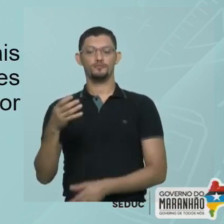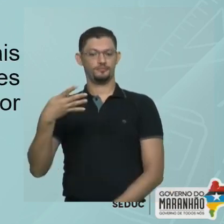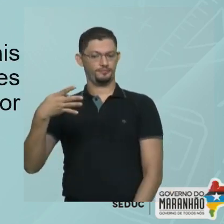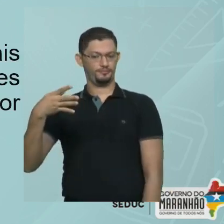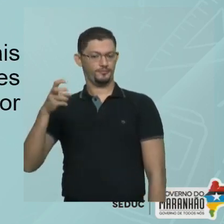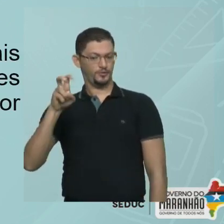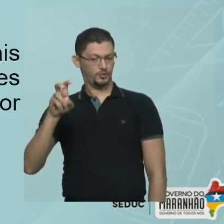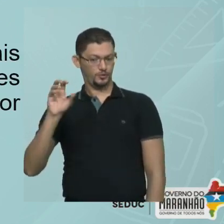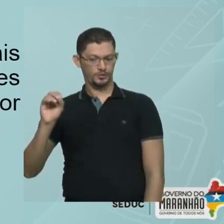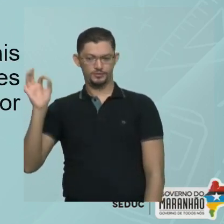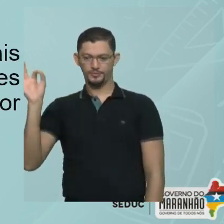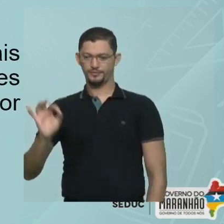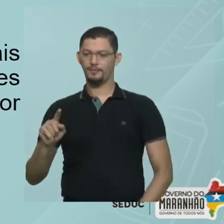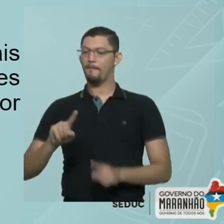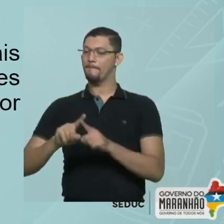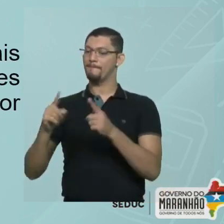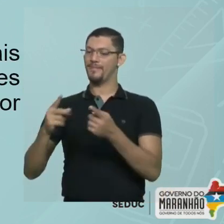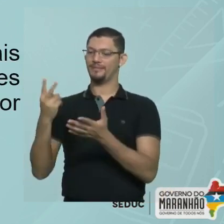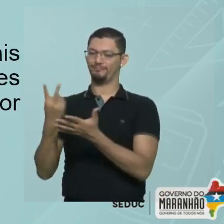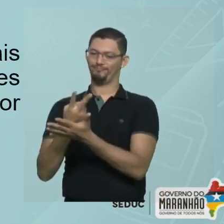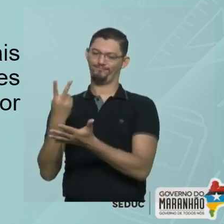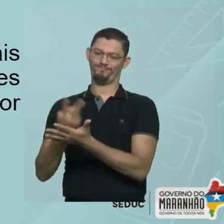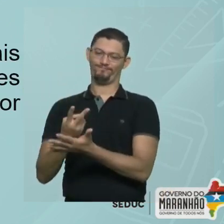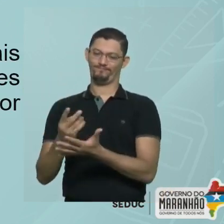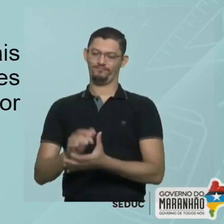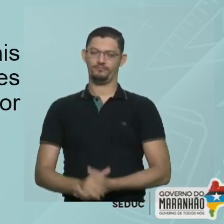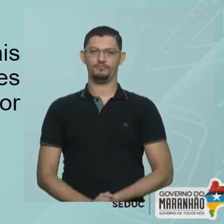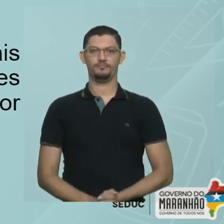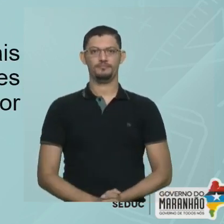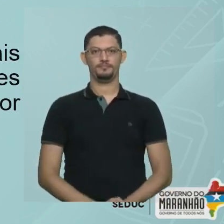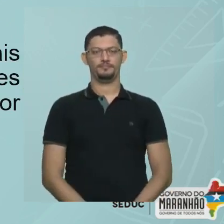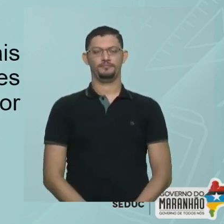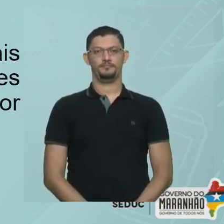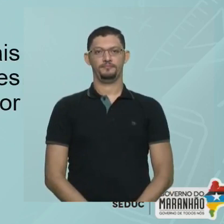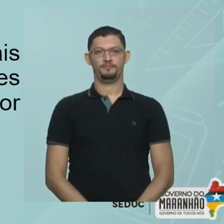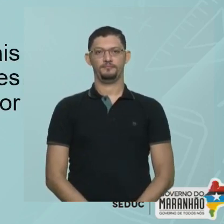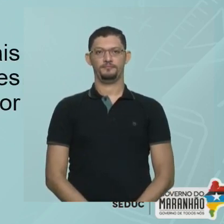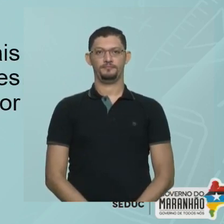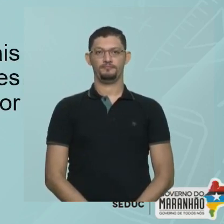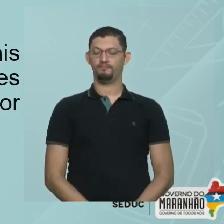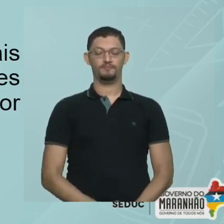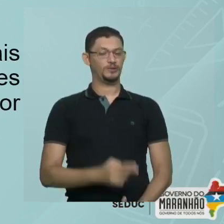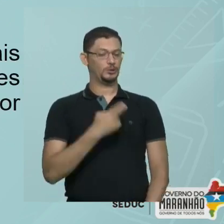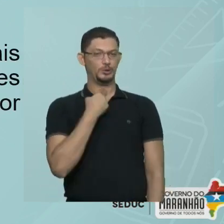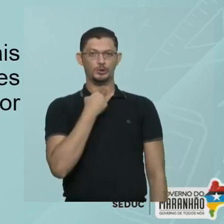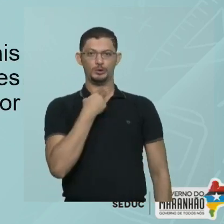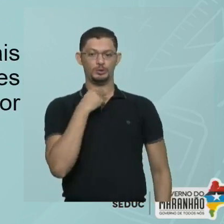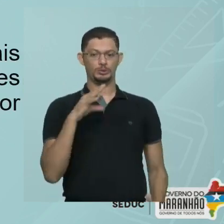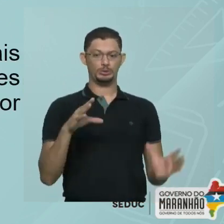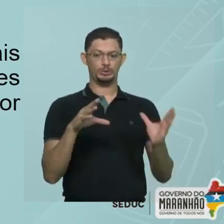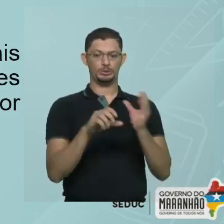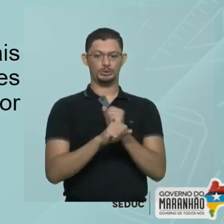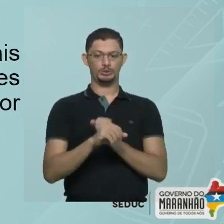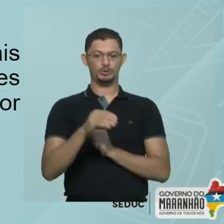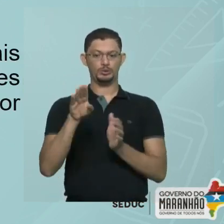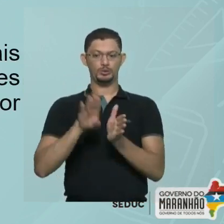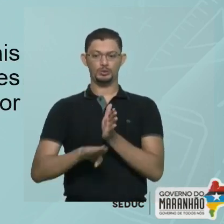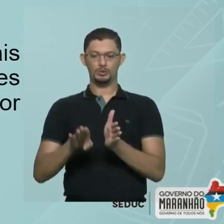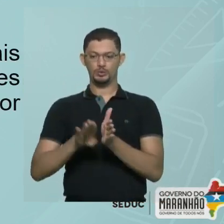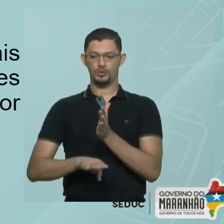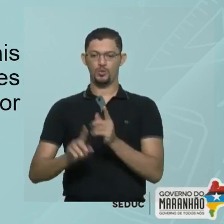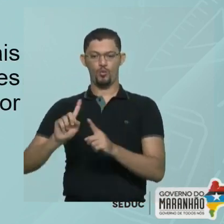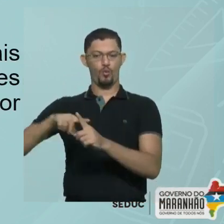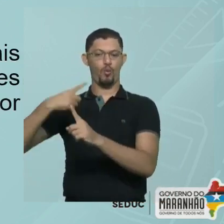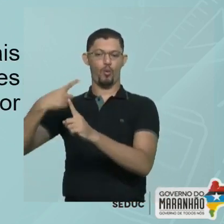50. Só que esse pensamento, ele está totalmente equivocado. Você não pode somar descontos ou